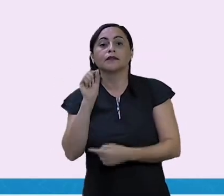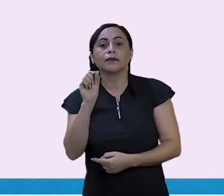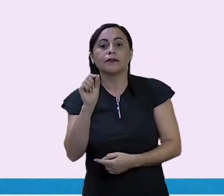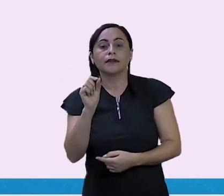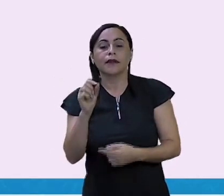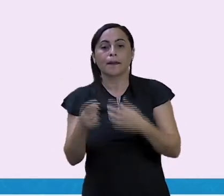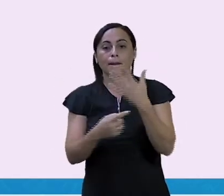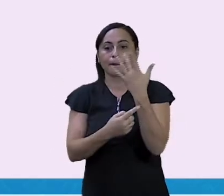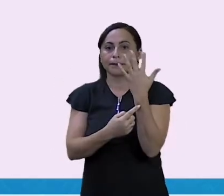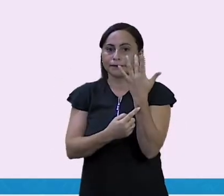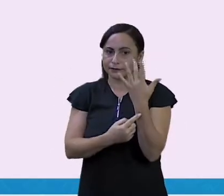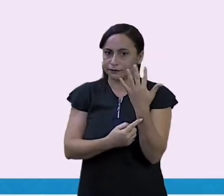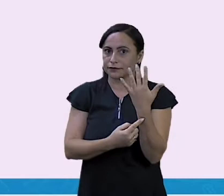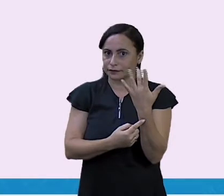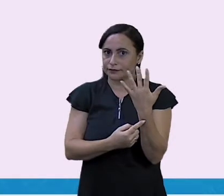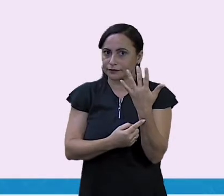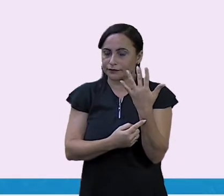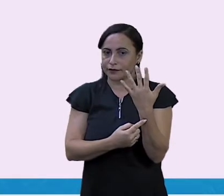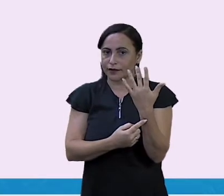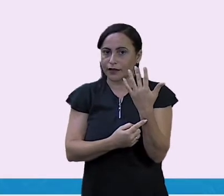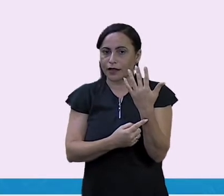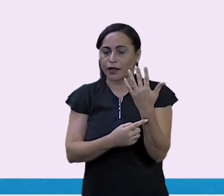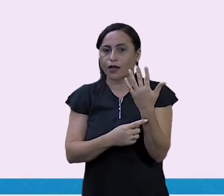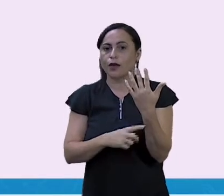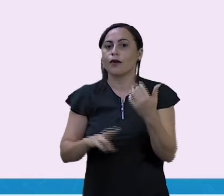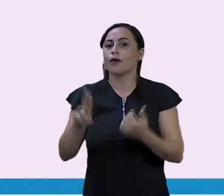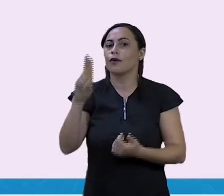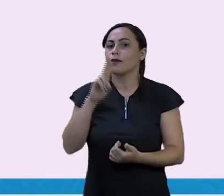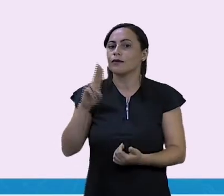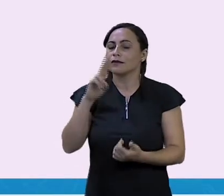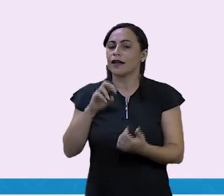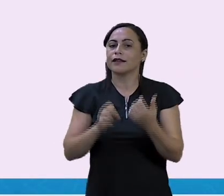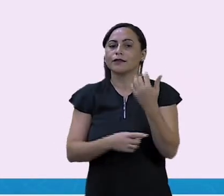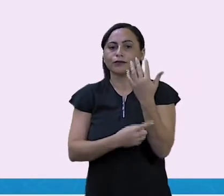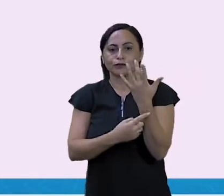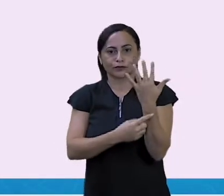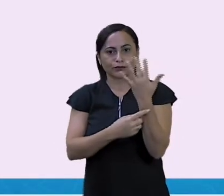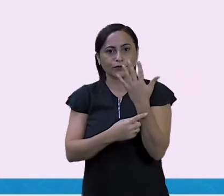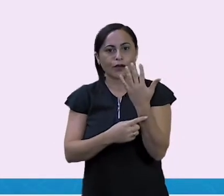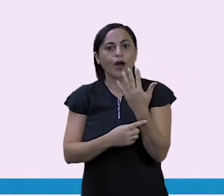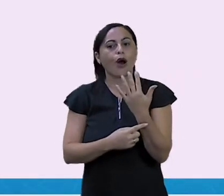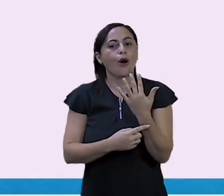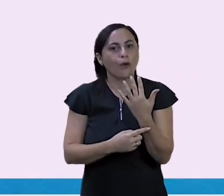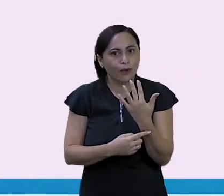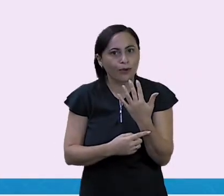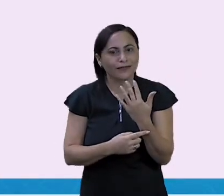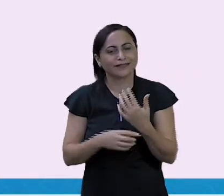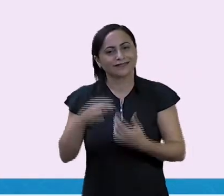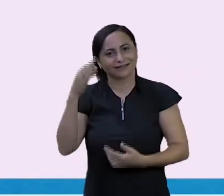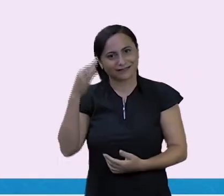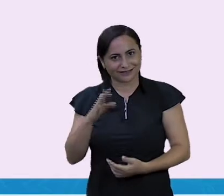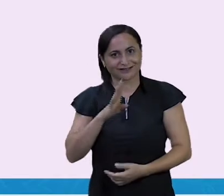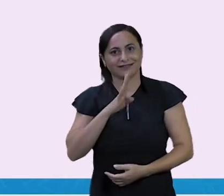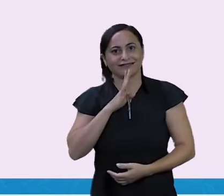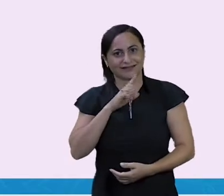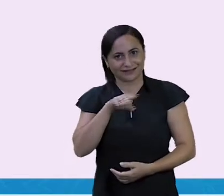com um pavio no centro que serve para dar luz. Eu tenho certeza que você conhece essa